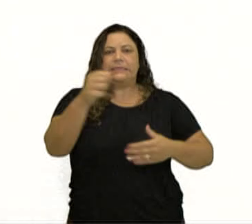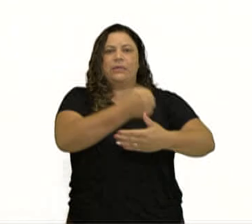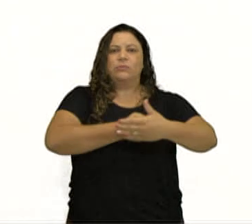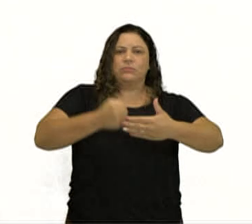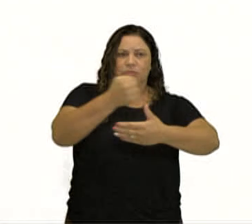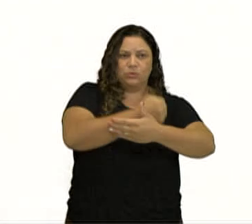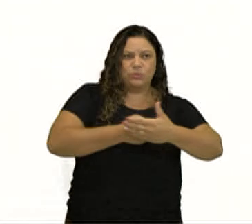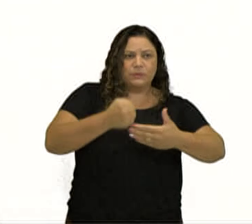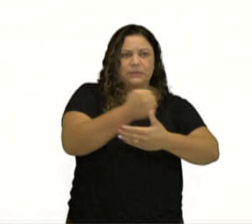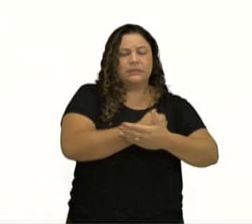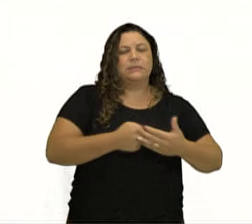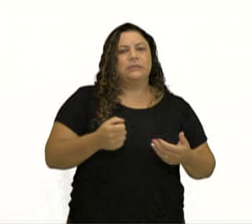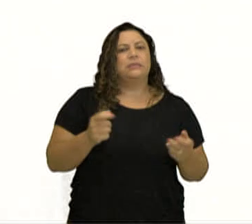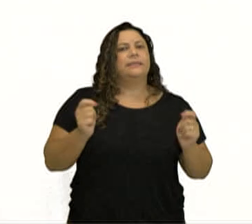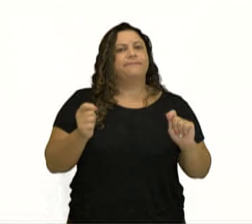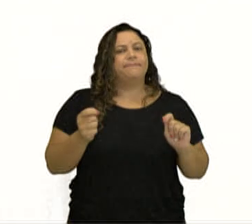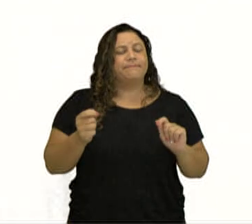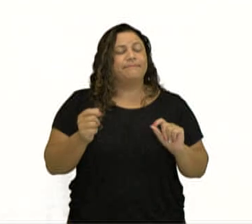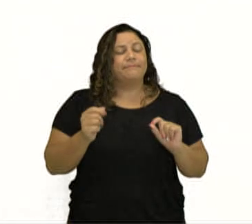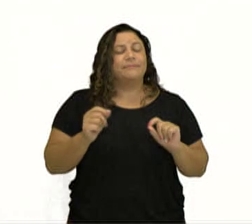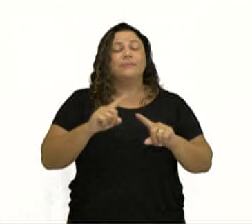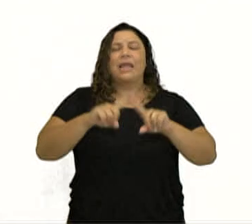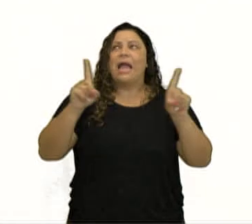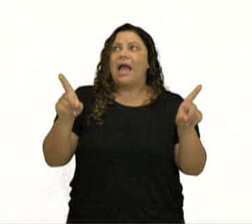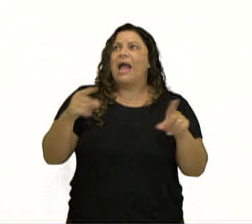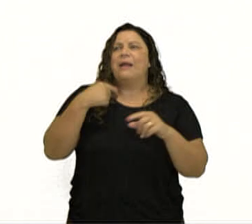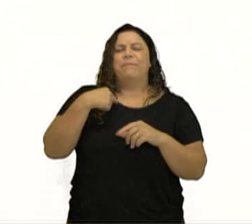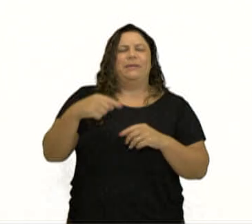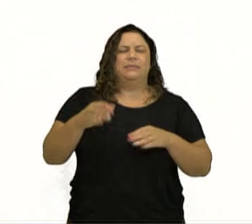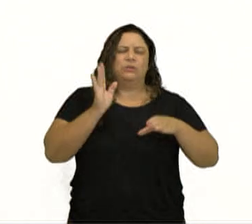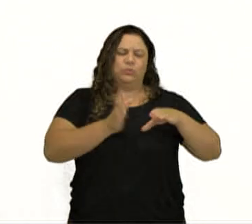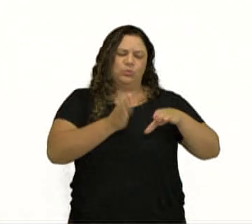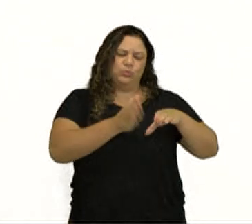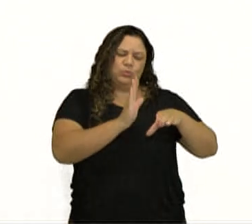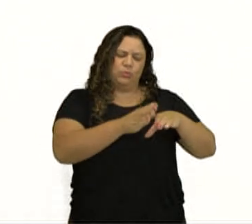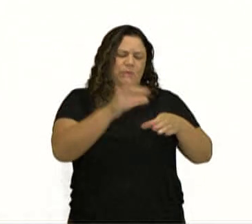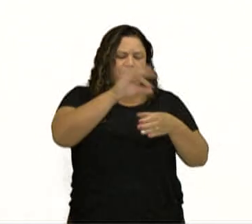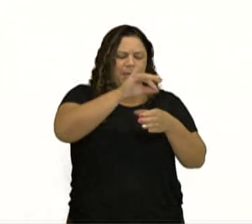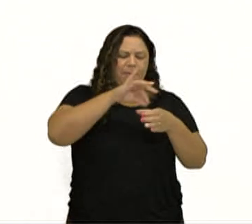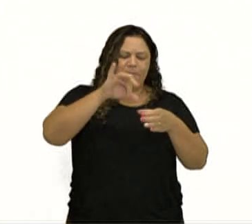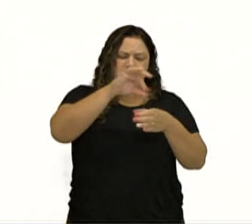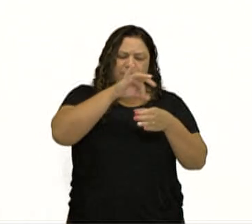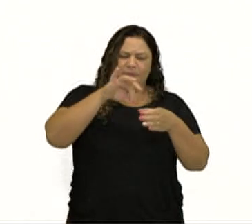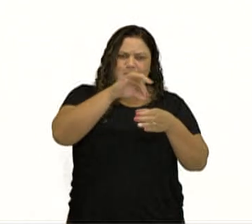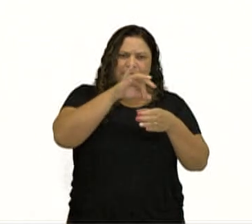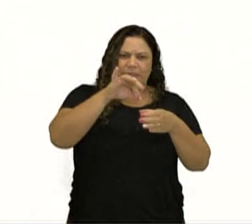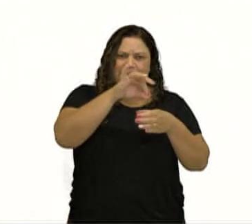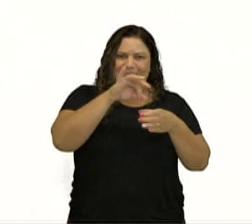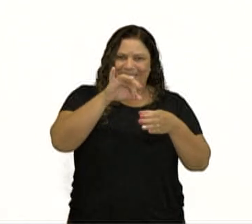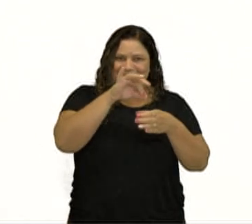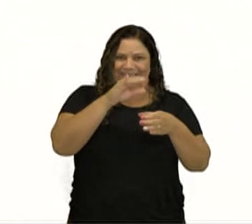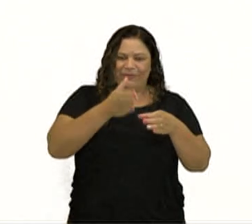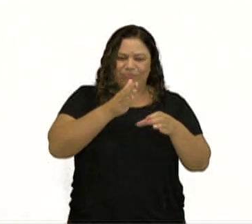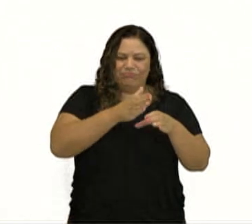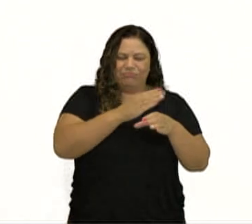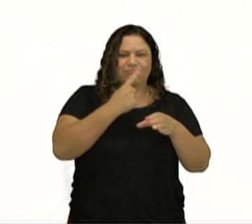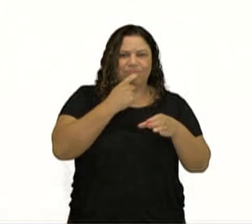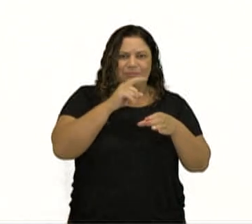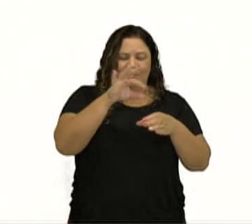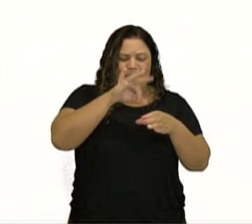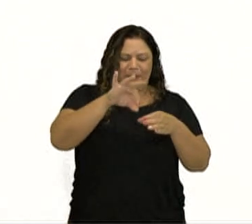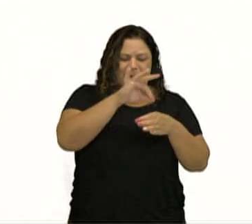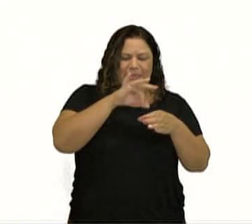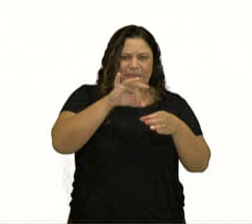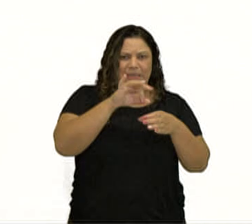cozinha, nossa, professora, eu abro um tomate assim e jogo sal em cima. Pois é, está fazendo uma coisa